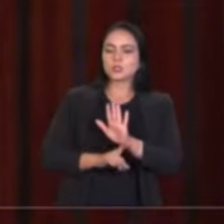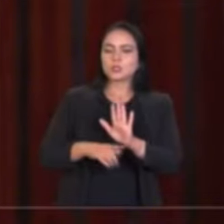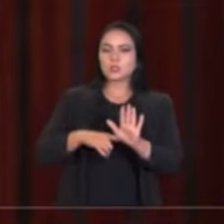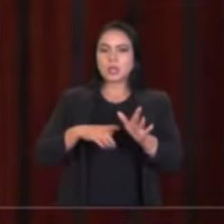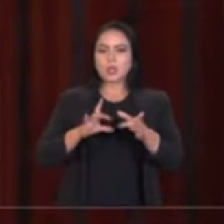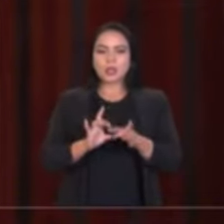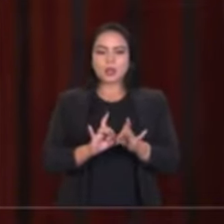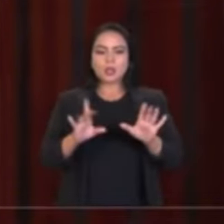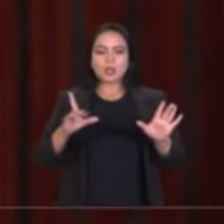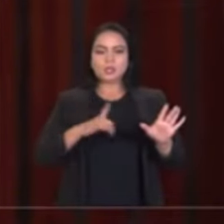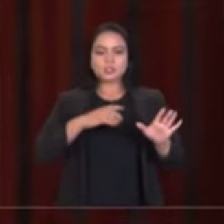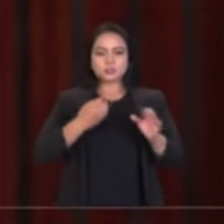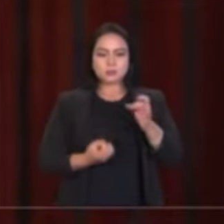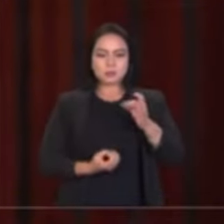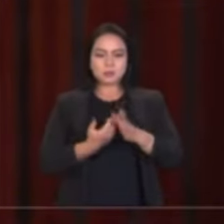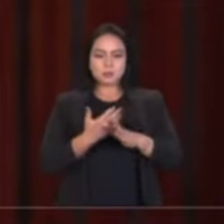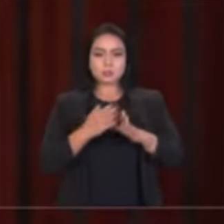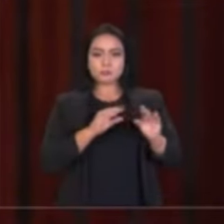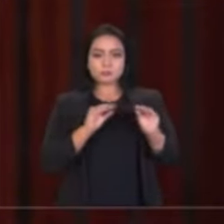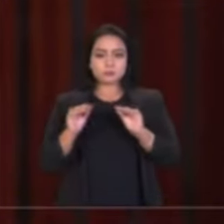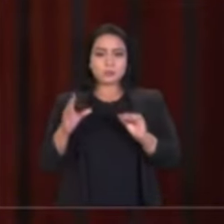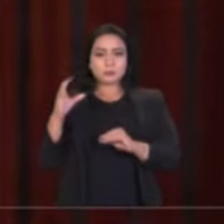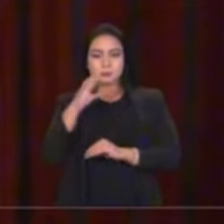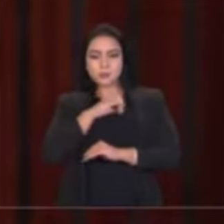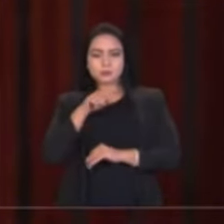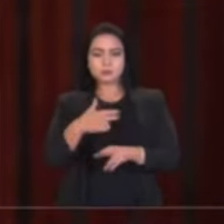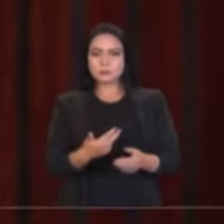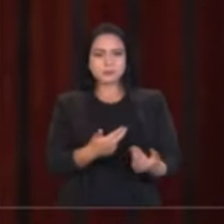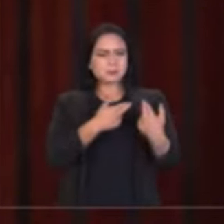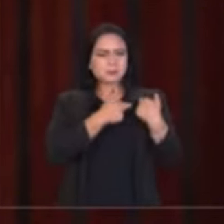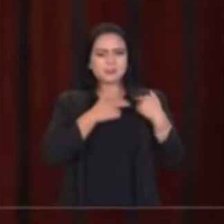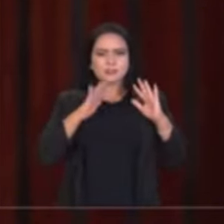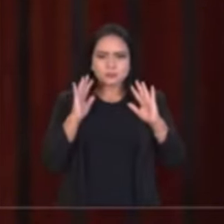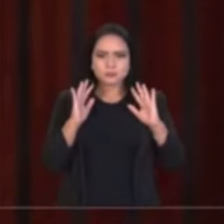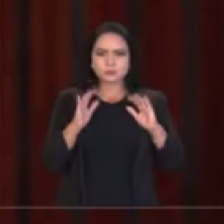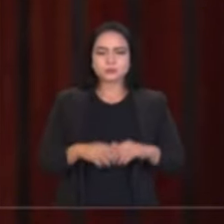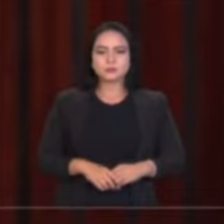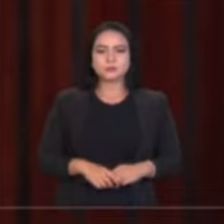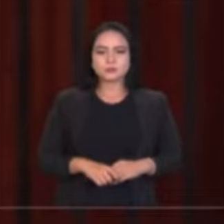autorais? Isso retiram rapidamente, porque senão vão ser responsabilizados.